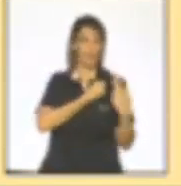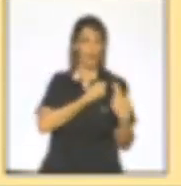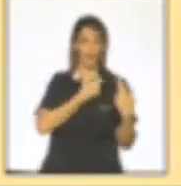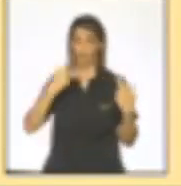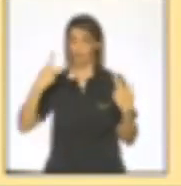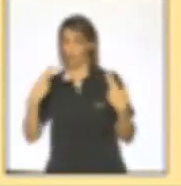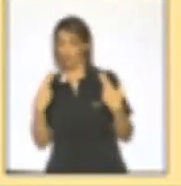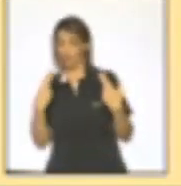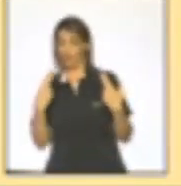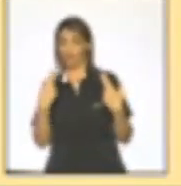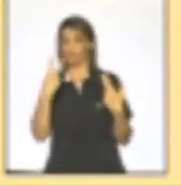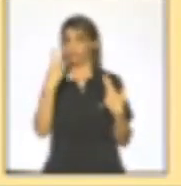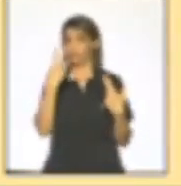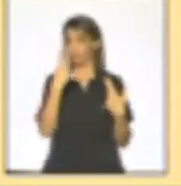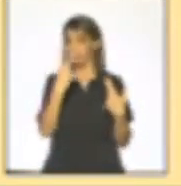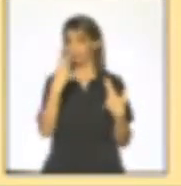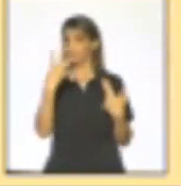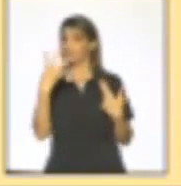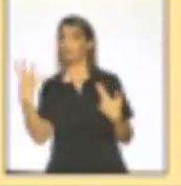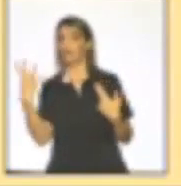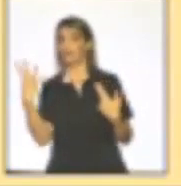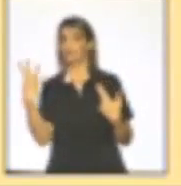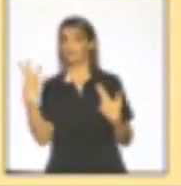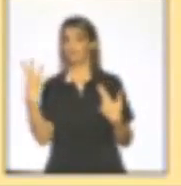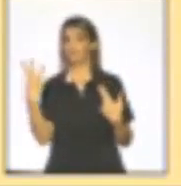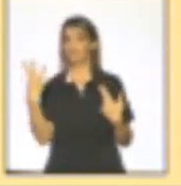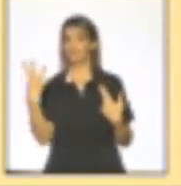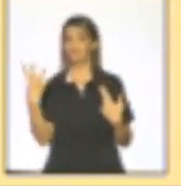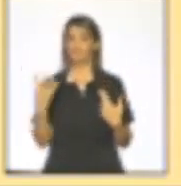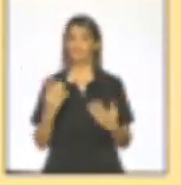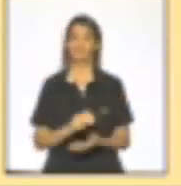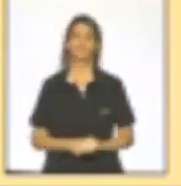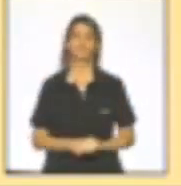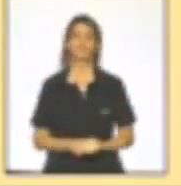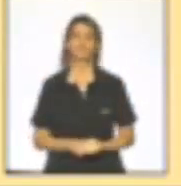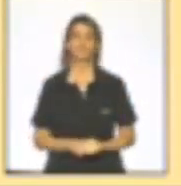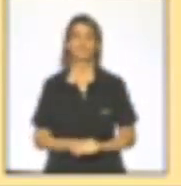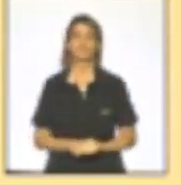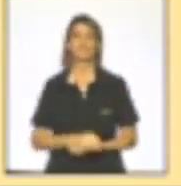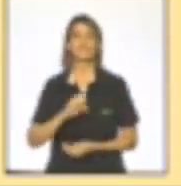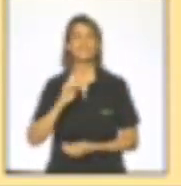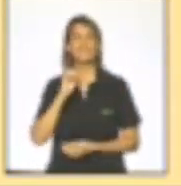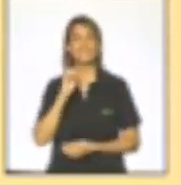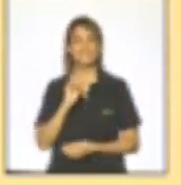dar 244? Então, vamos lá. Se for